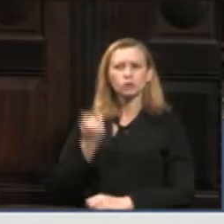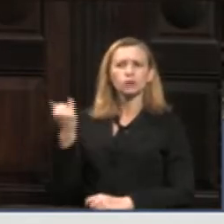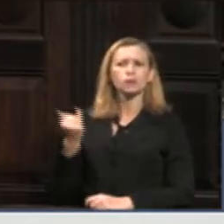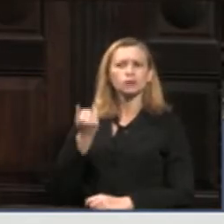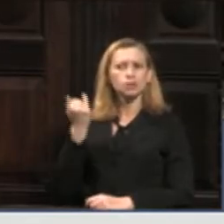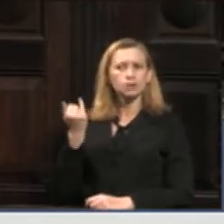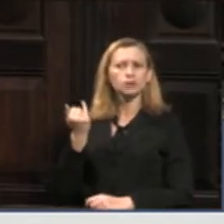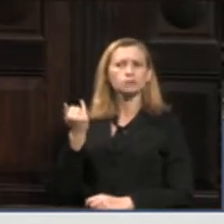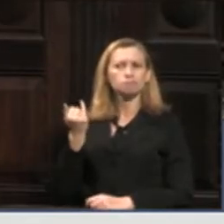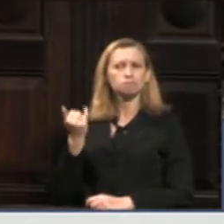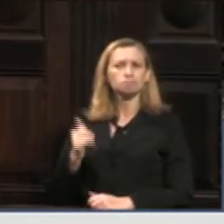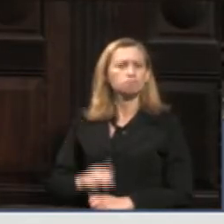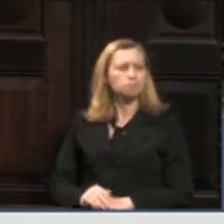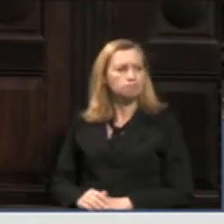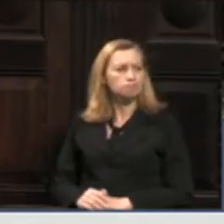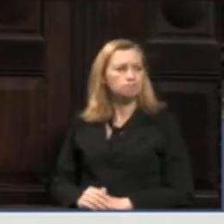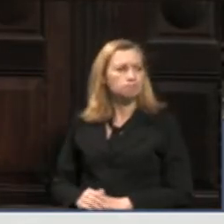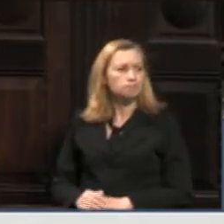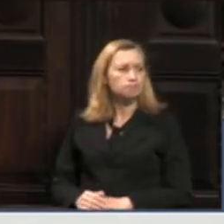delicadíssima.